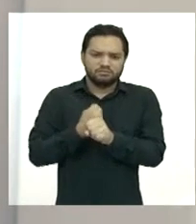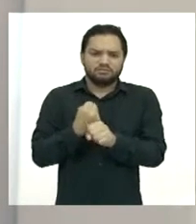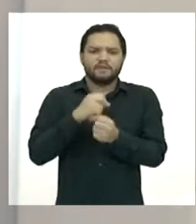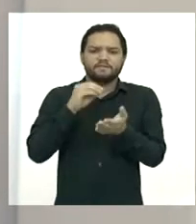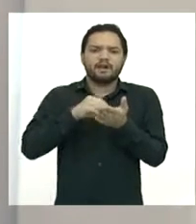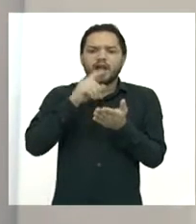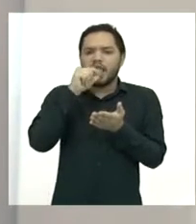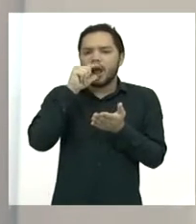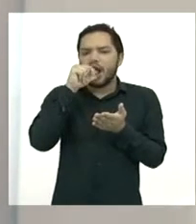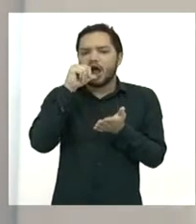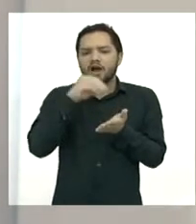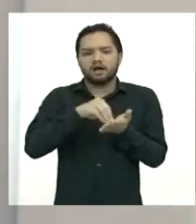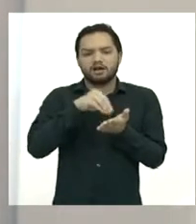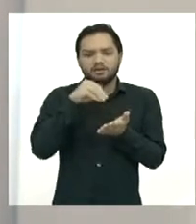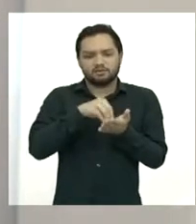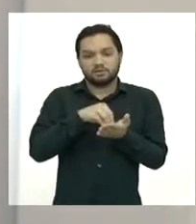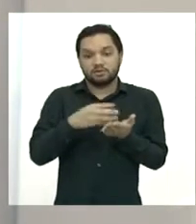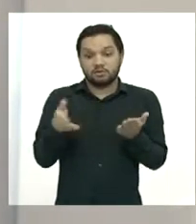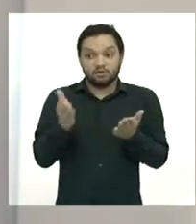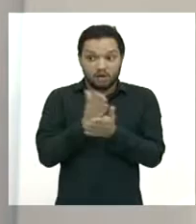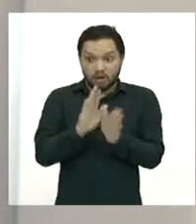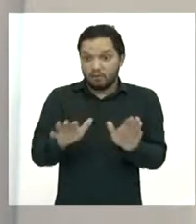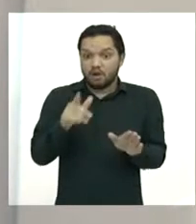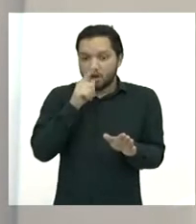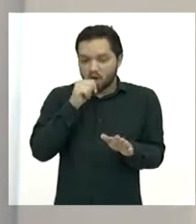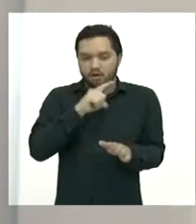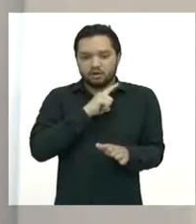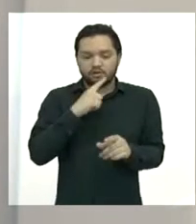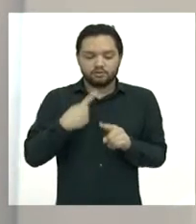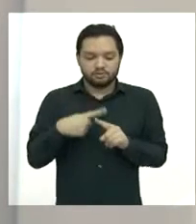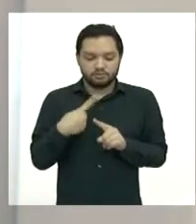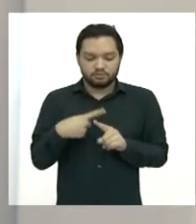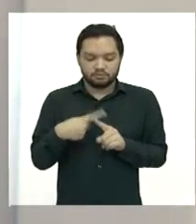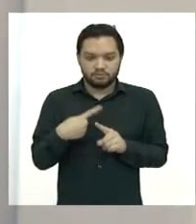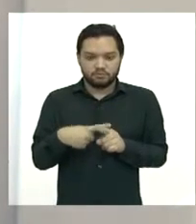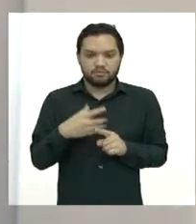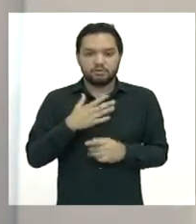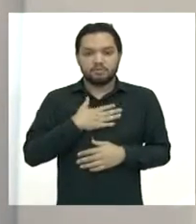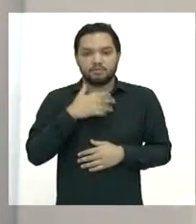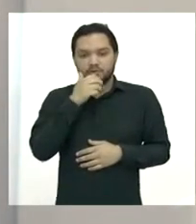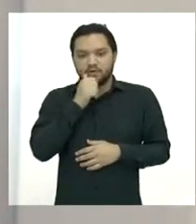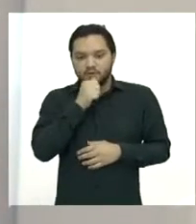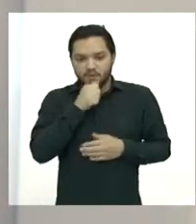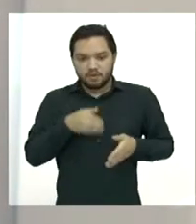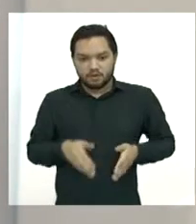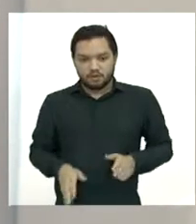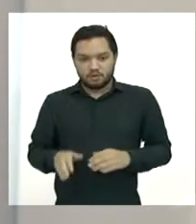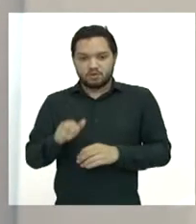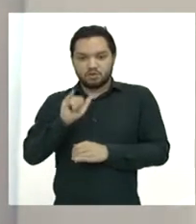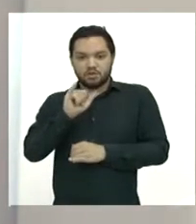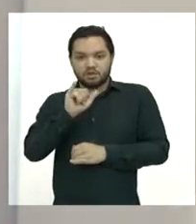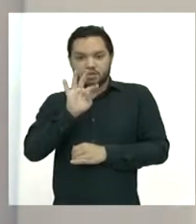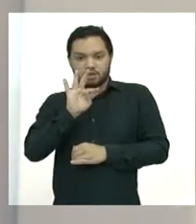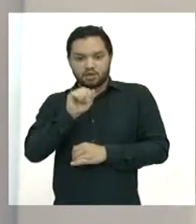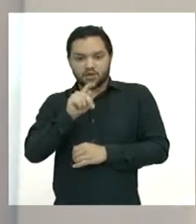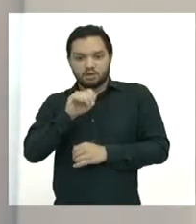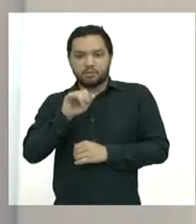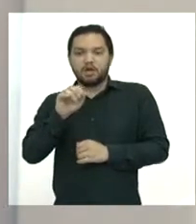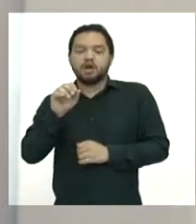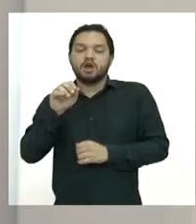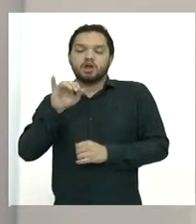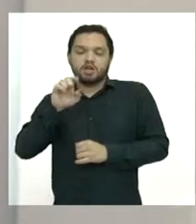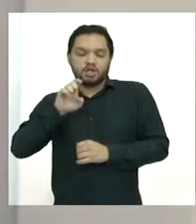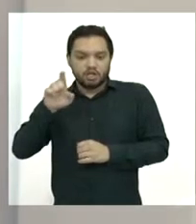falta d'água. Hoje já não tem falta d'água, porque, imagina, minha mãe é de Itapajé e meu pai é de Irauçuba. Irauçuba se preparou muito mais